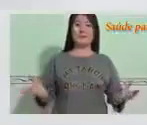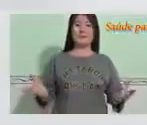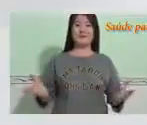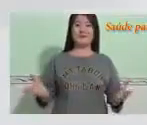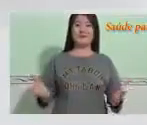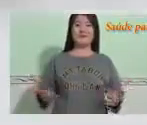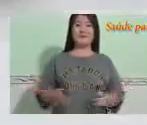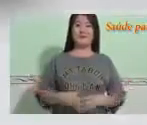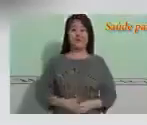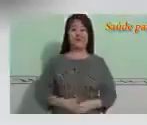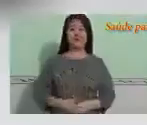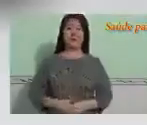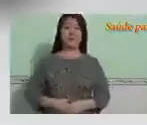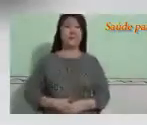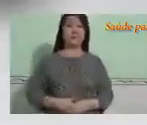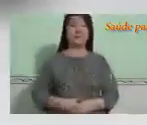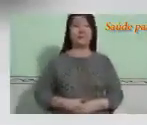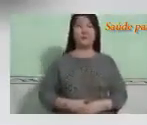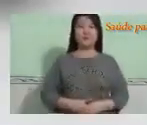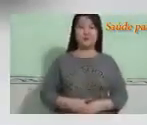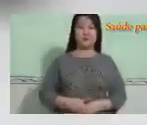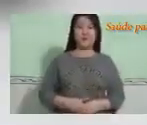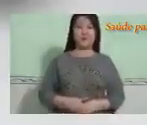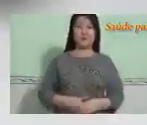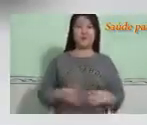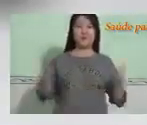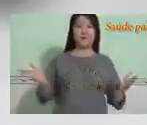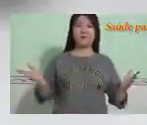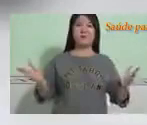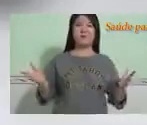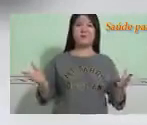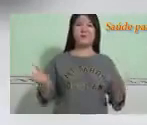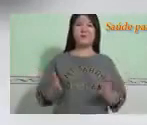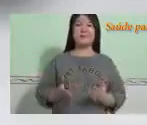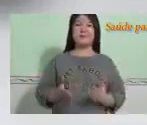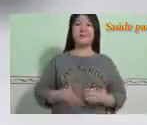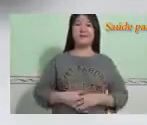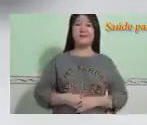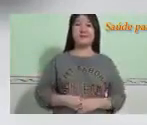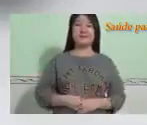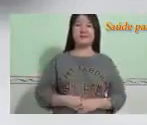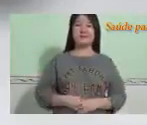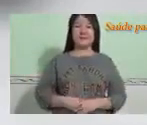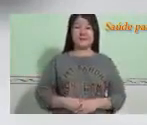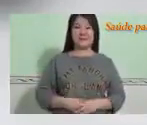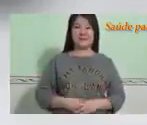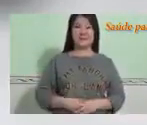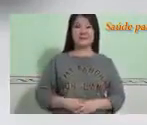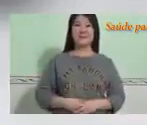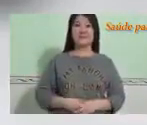seja, vírgula, o sistema imune não consegue produzir anticorpos suficientes contra o agente infeccioso para que